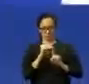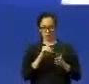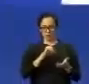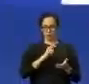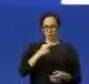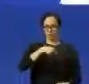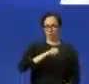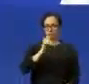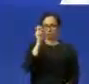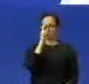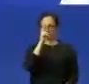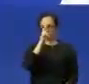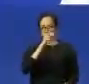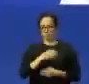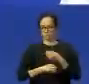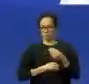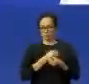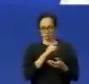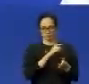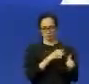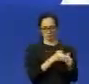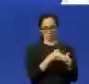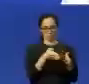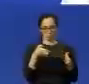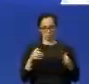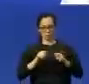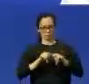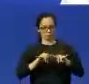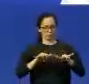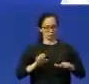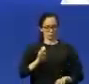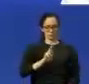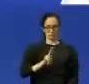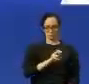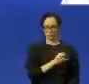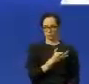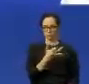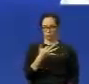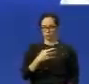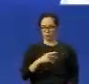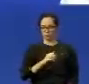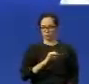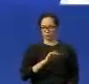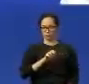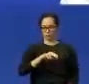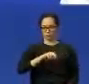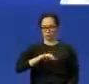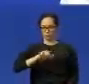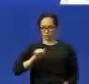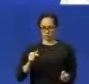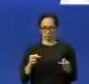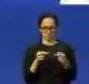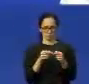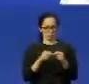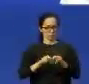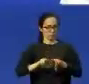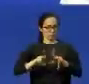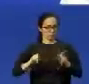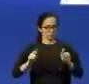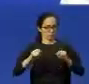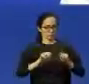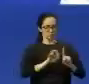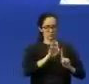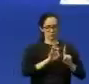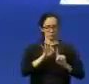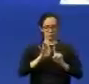lembrar que, neste caso, para uma certa vazão, a potência é diretamente proporcional à variação de